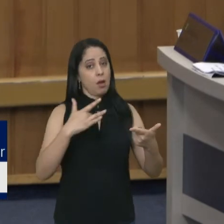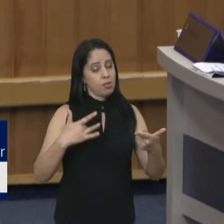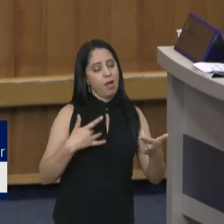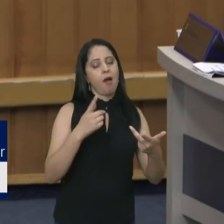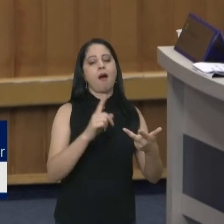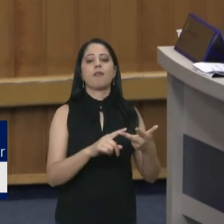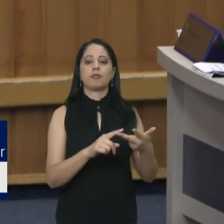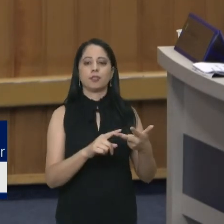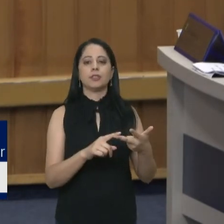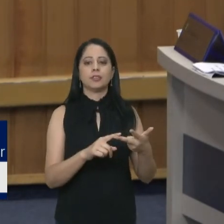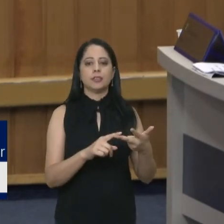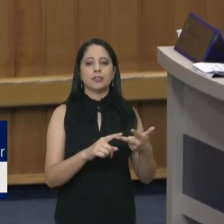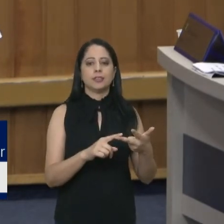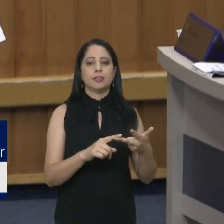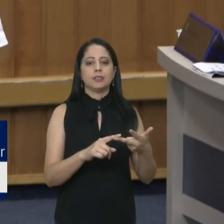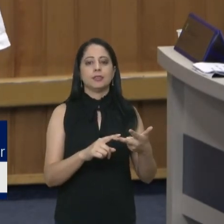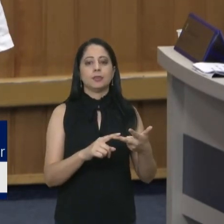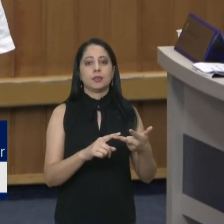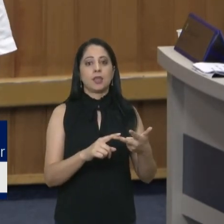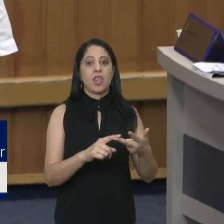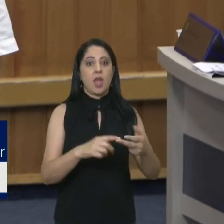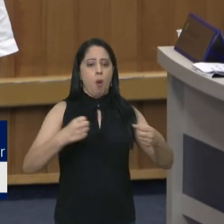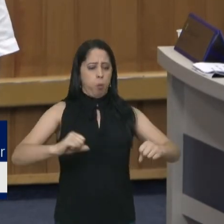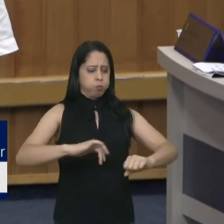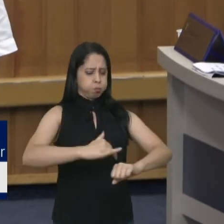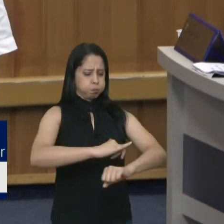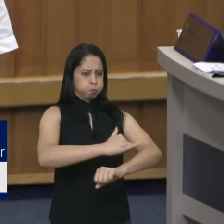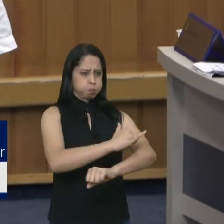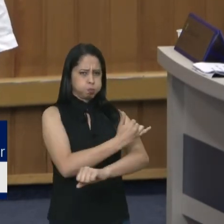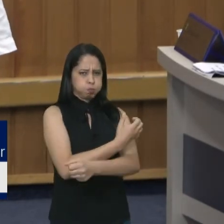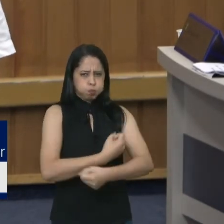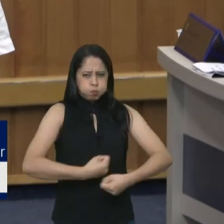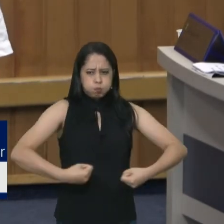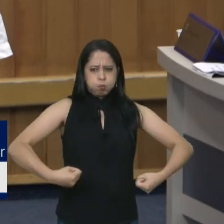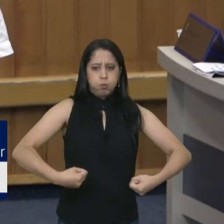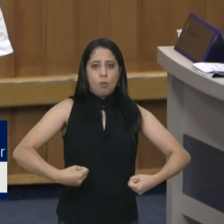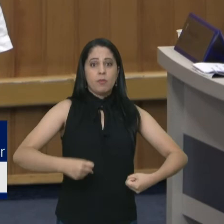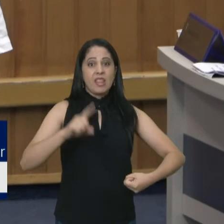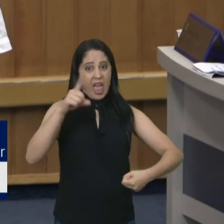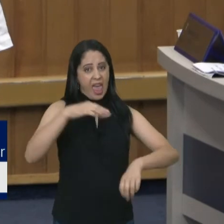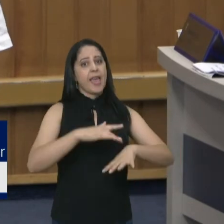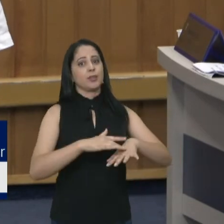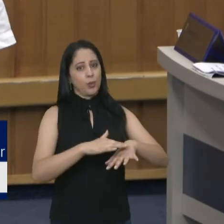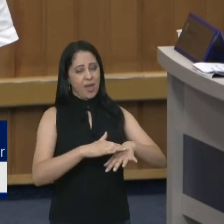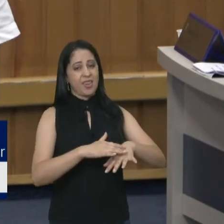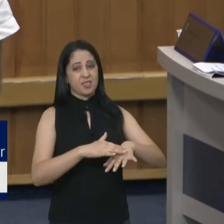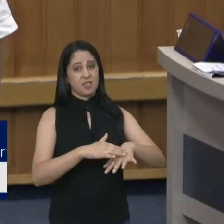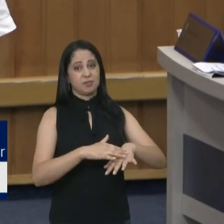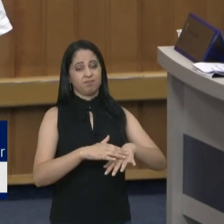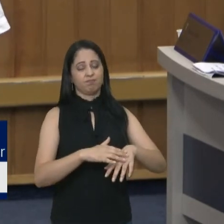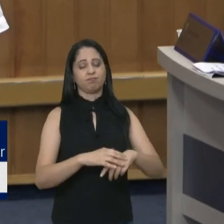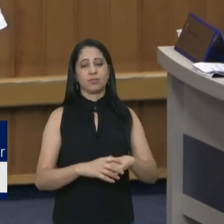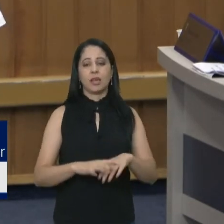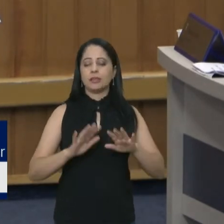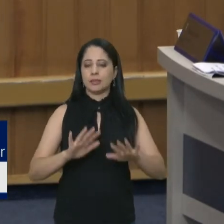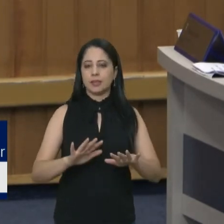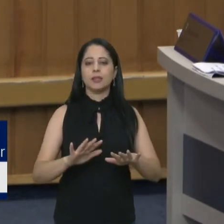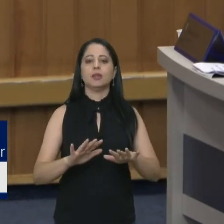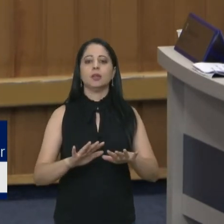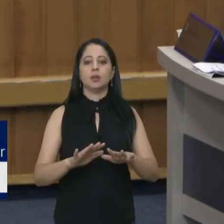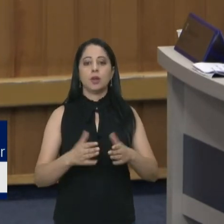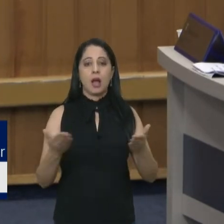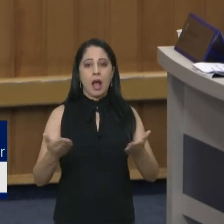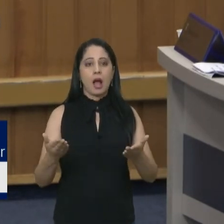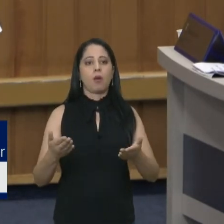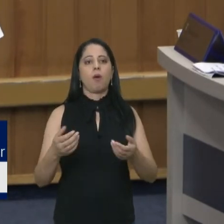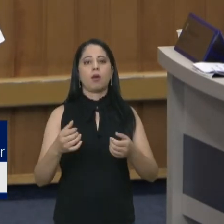né? E é uma doença. É uma doença que ela gera várias outras, né? Então, a gente deixa aí um trabalho